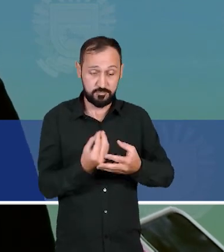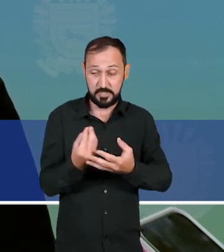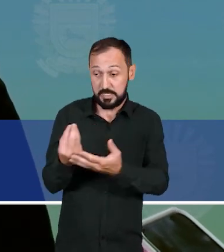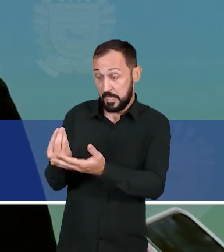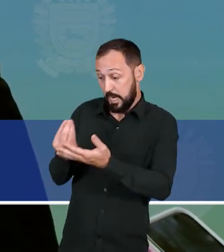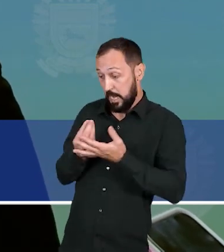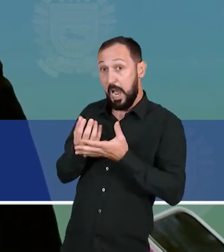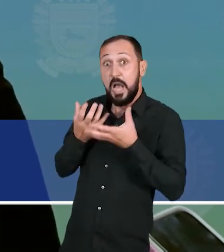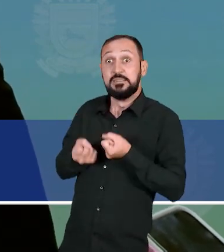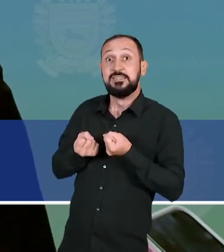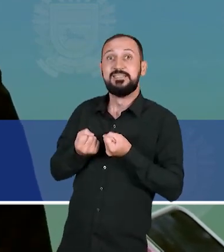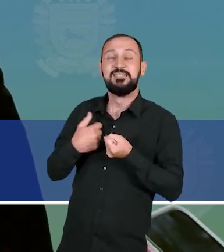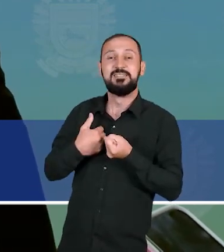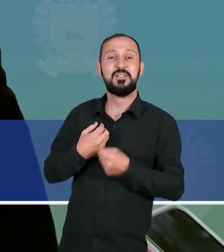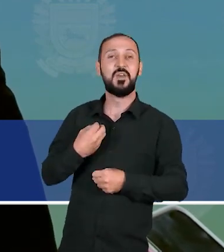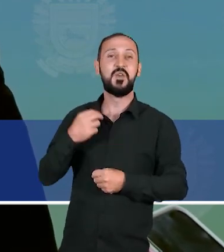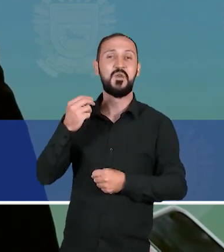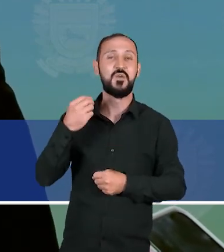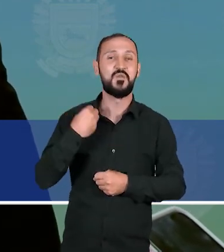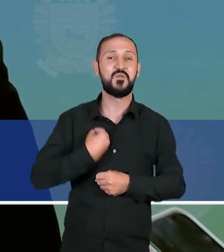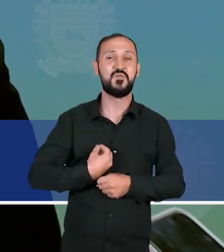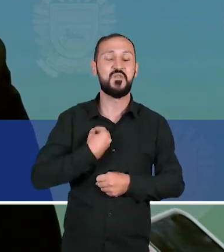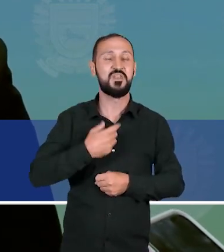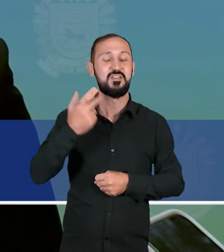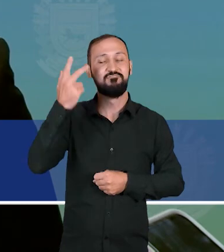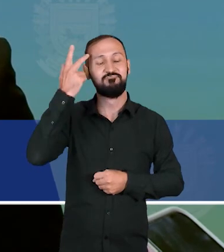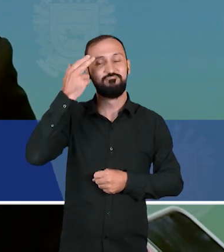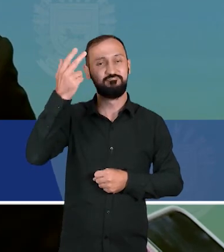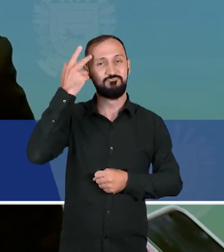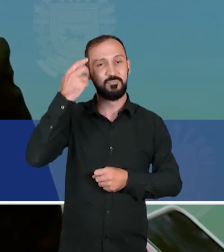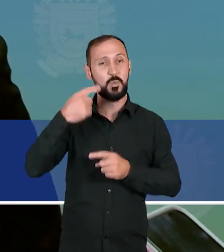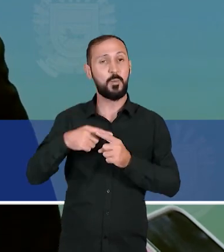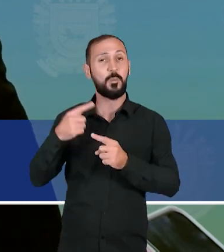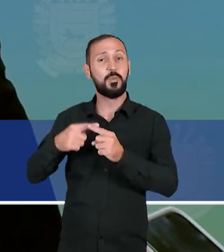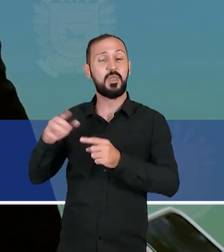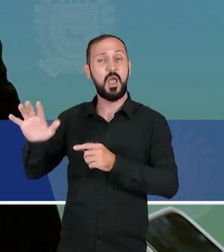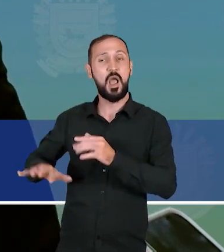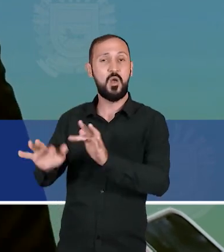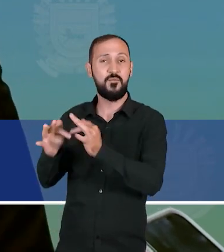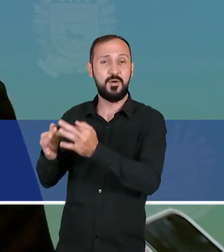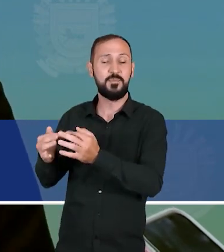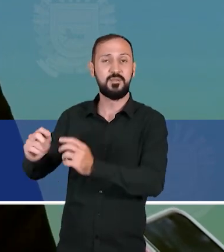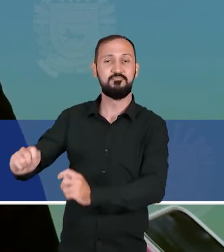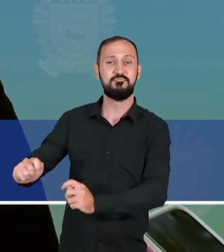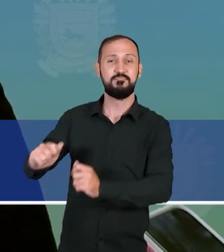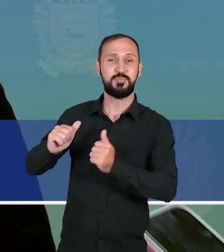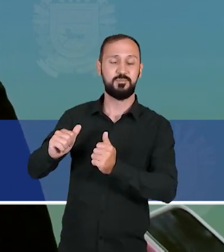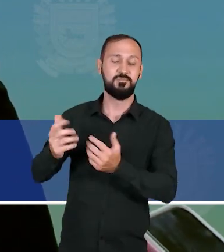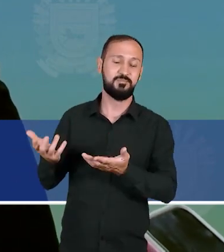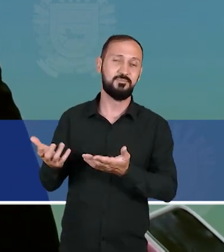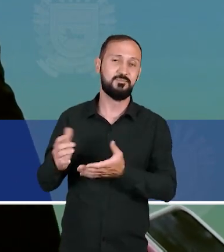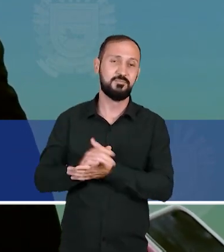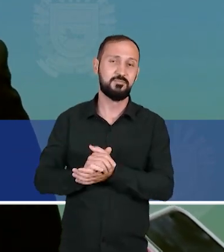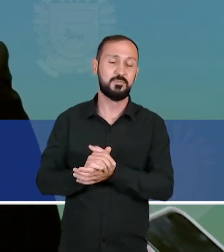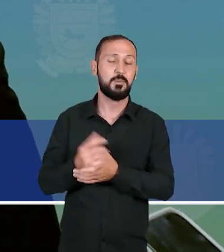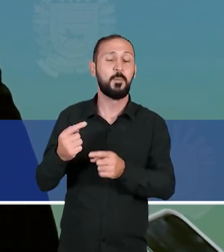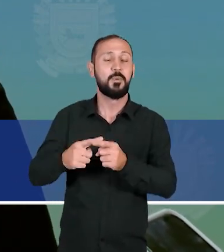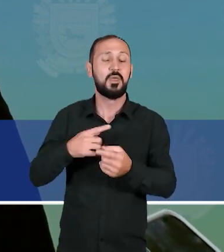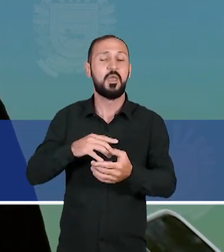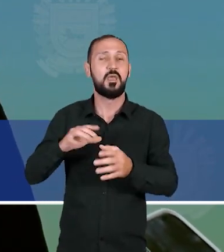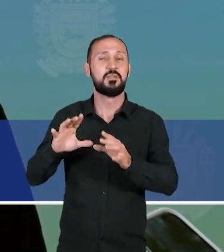órgãos, né, estão tendo vida normal, graças ao desapego do doador, o desapego